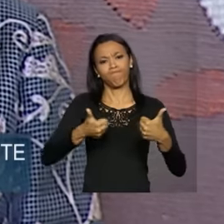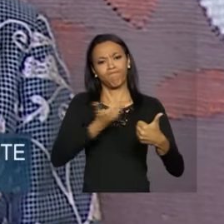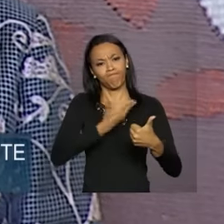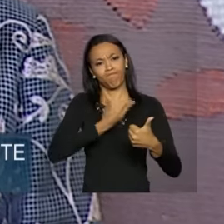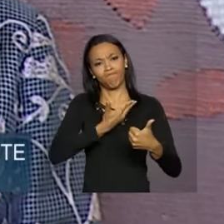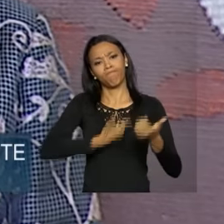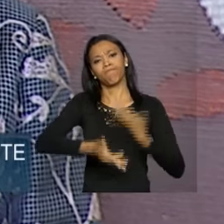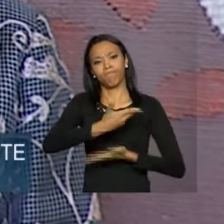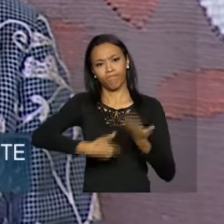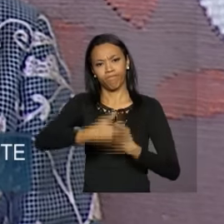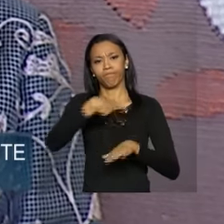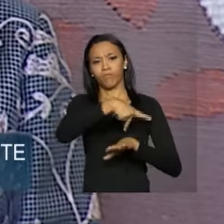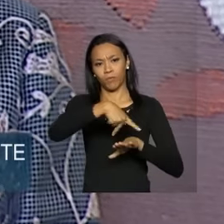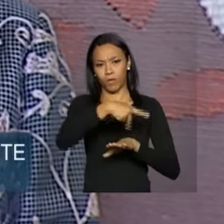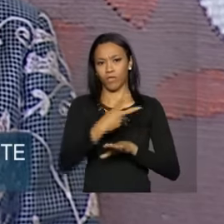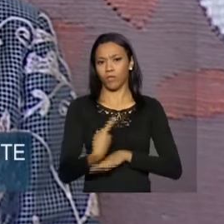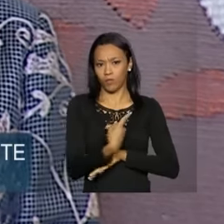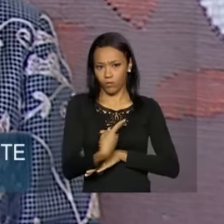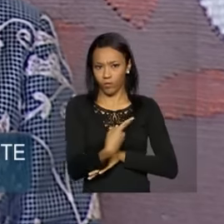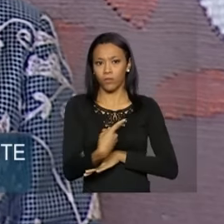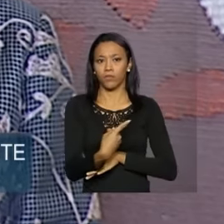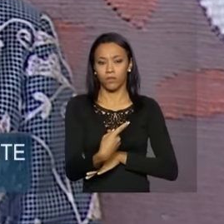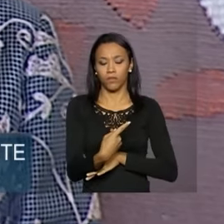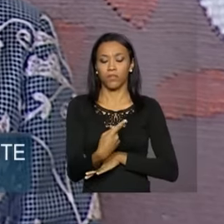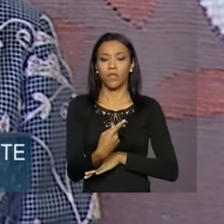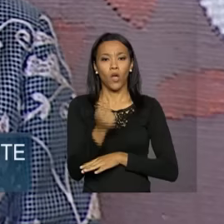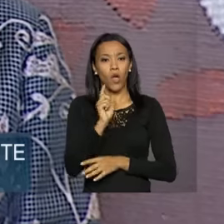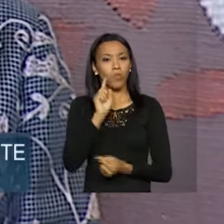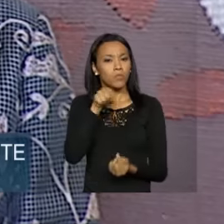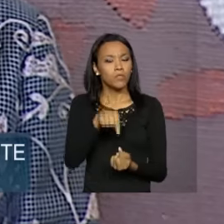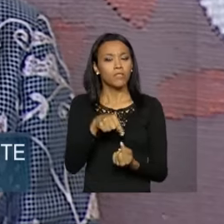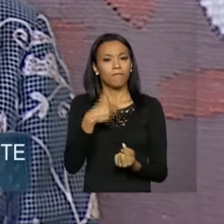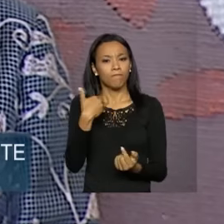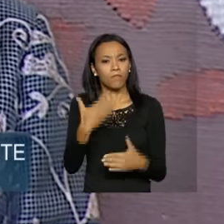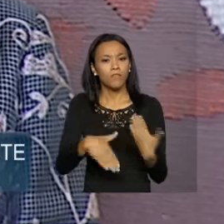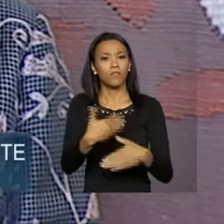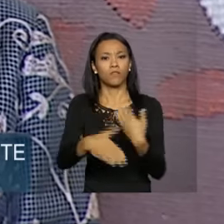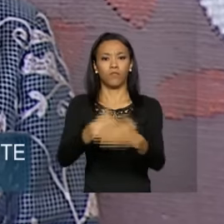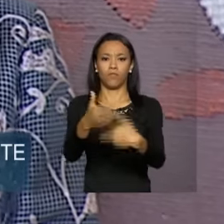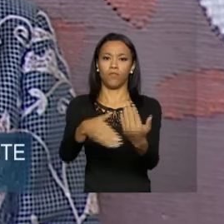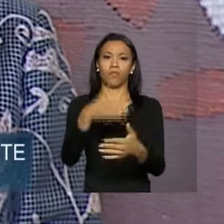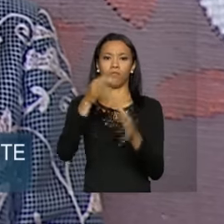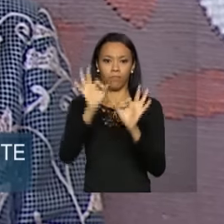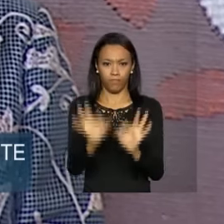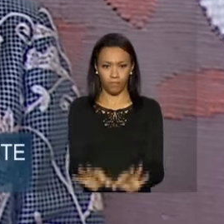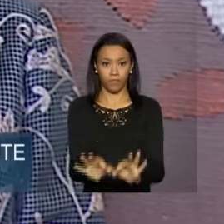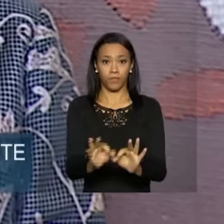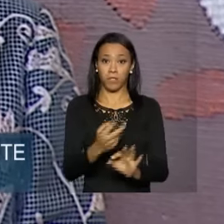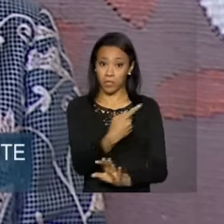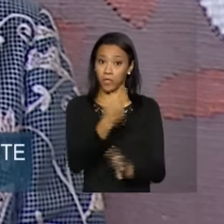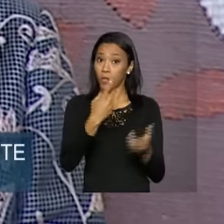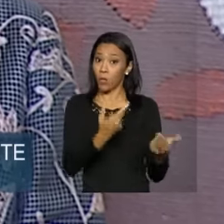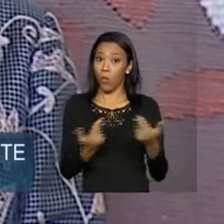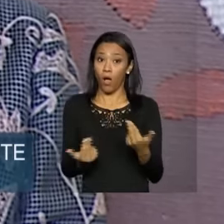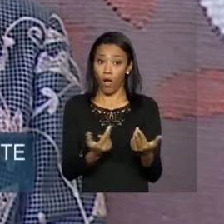entre nossos países, com a perspectiva de avanços concretos em nossa rica agenda comum.